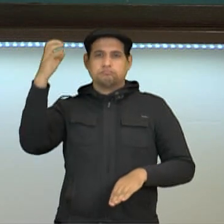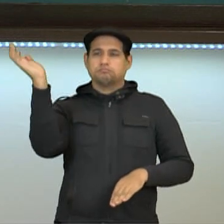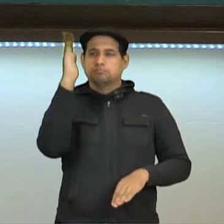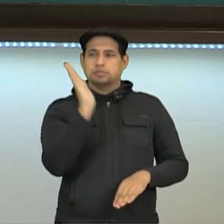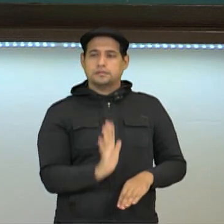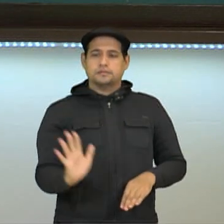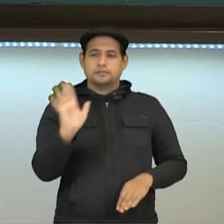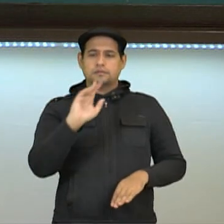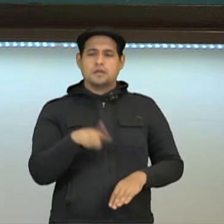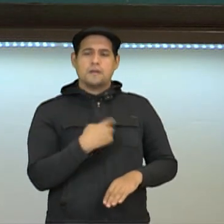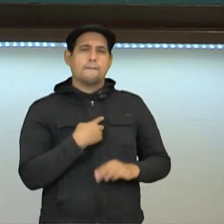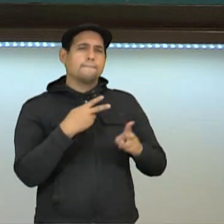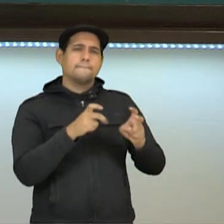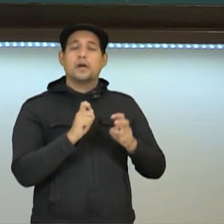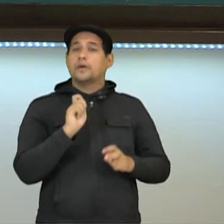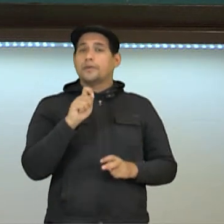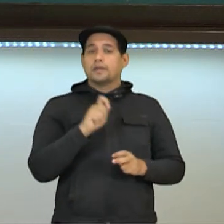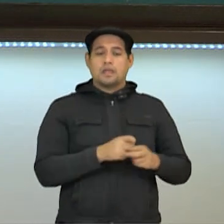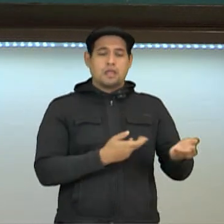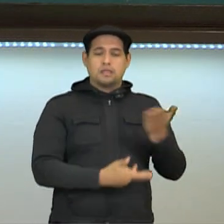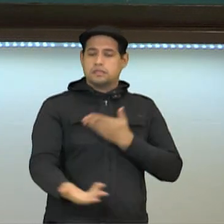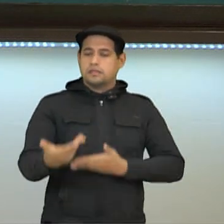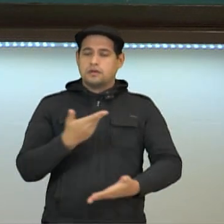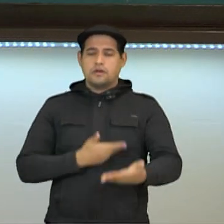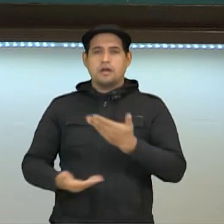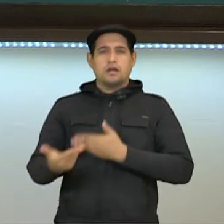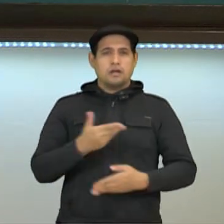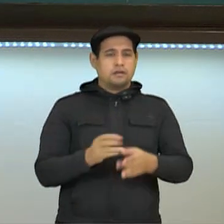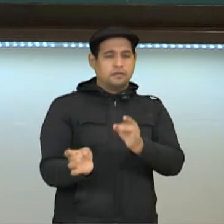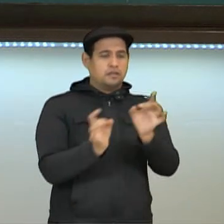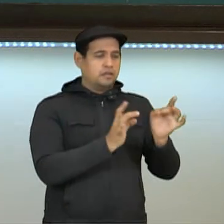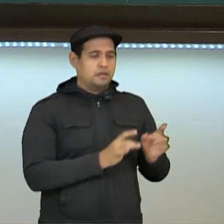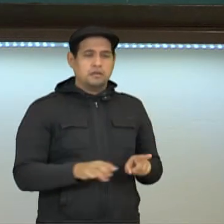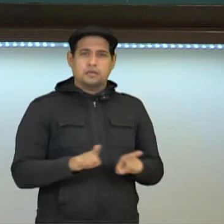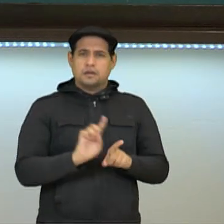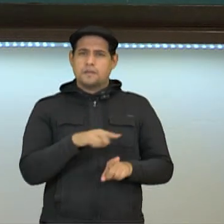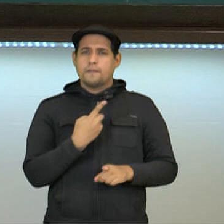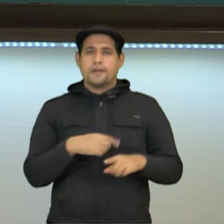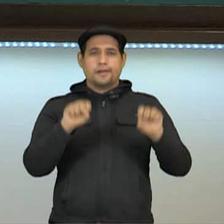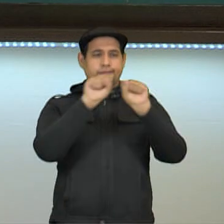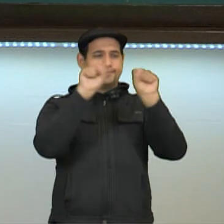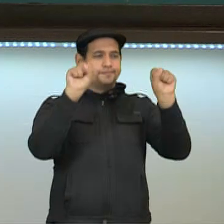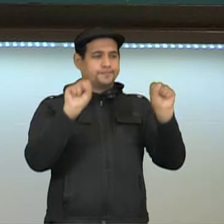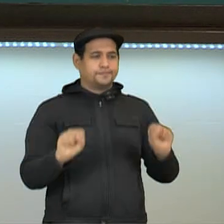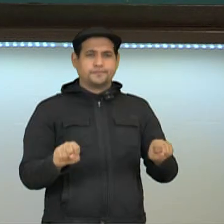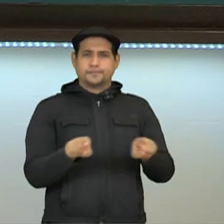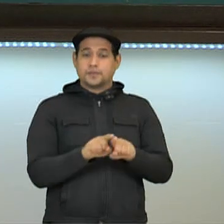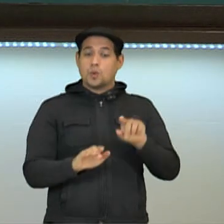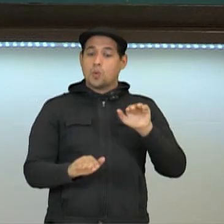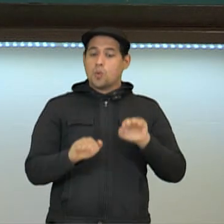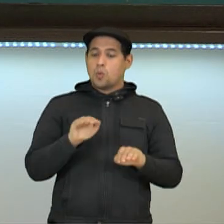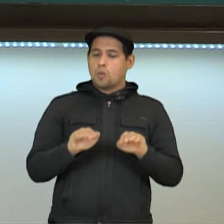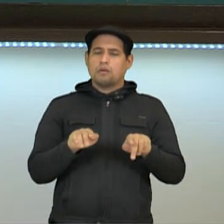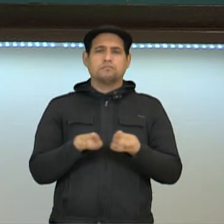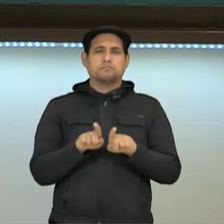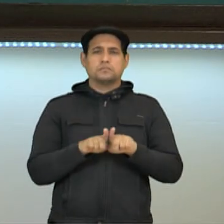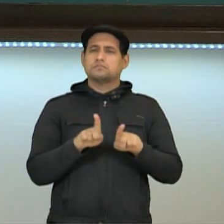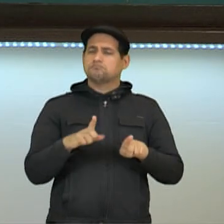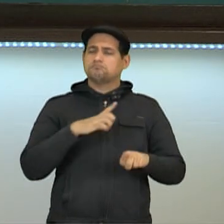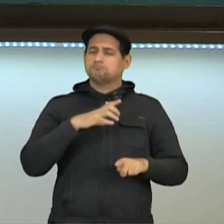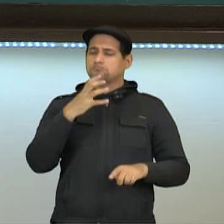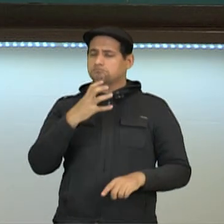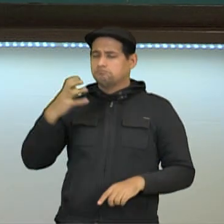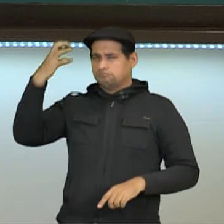né? Nós vimos o quê? As trocas comerciais, percebemos que é um sistema, né, controlado pela